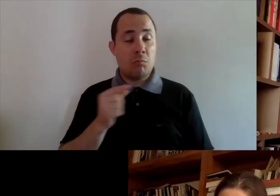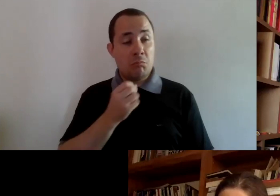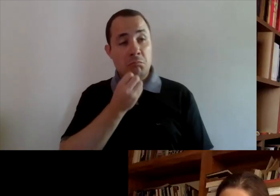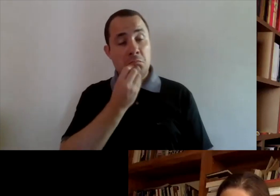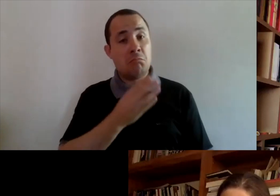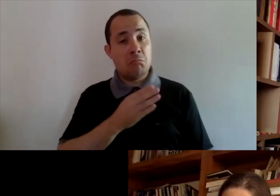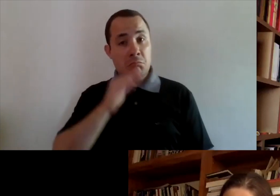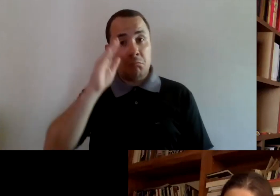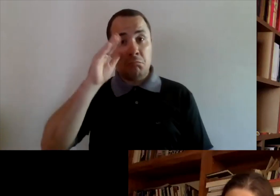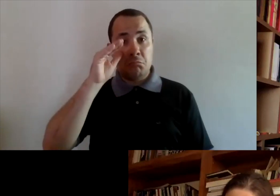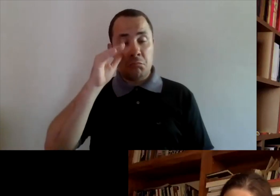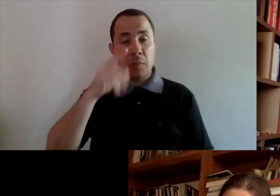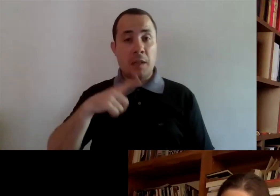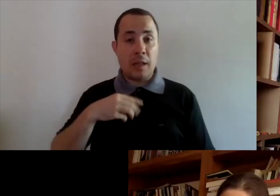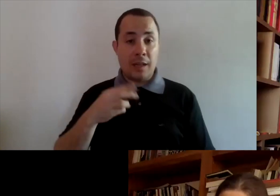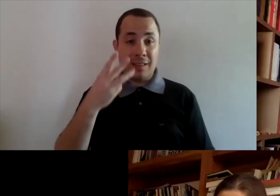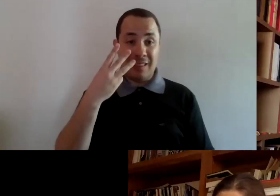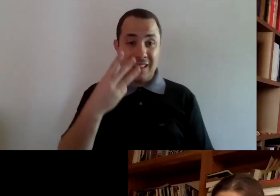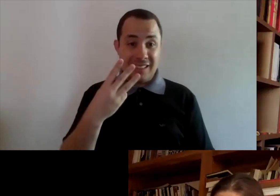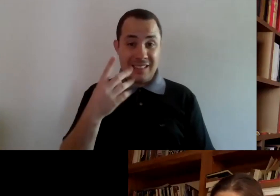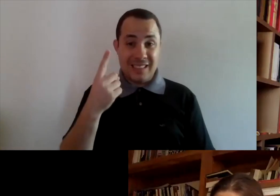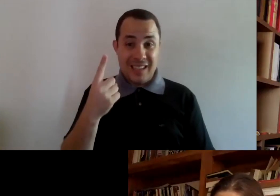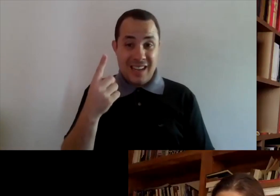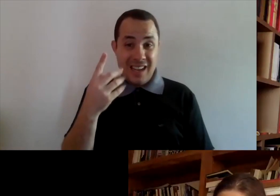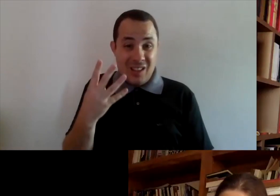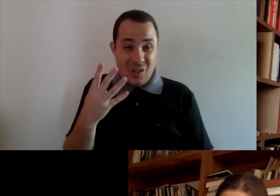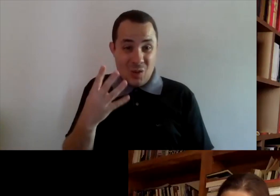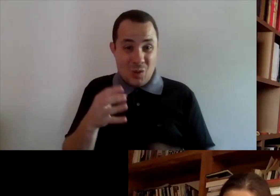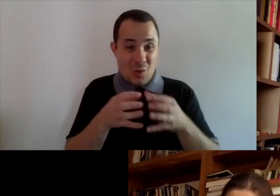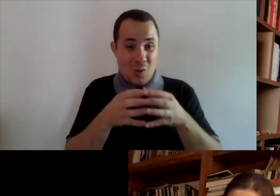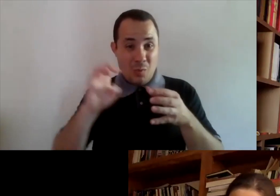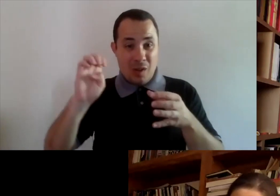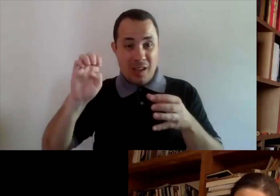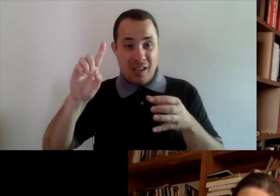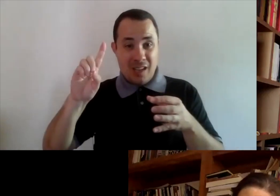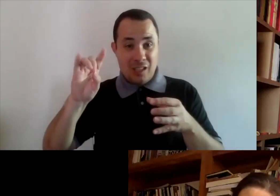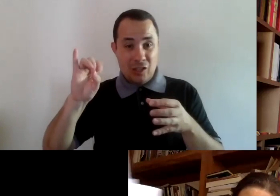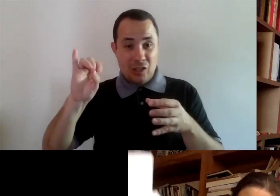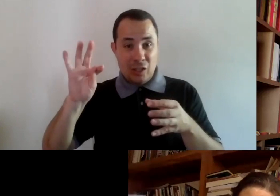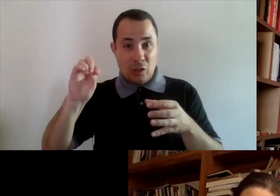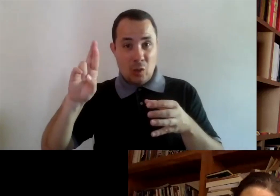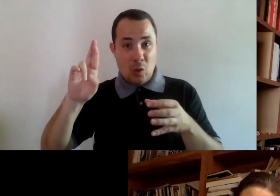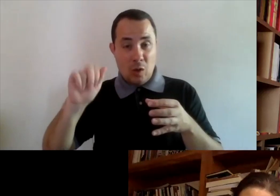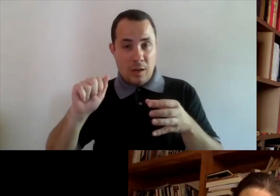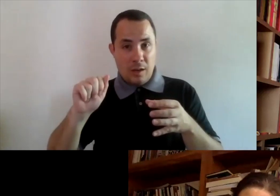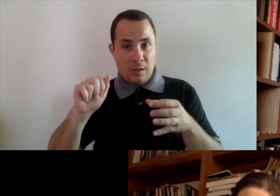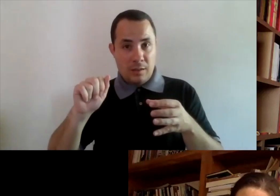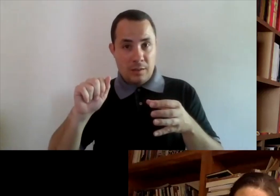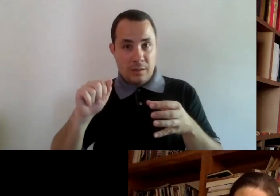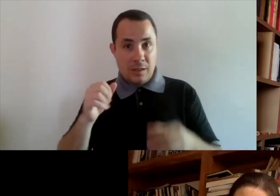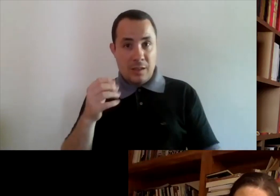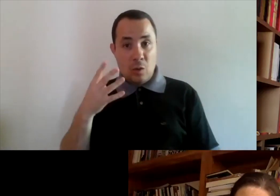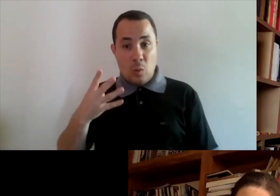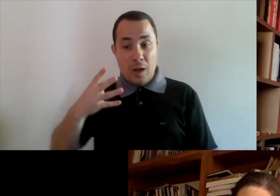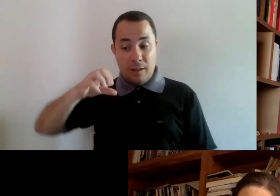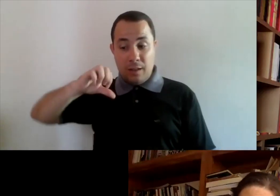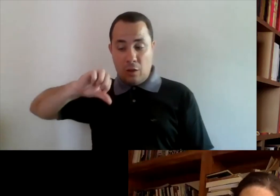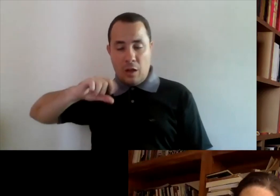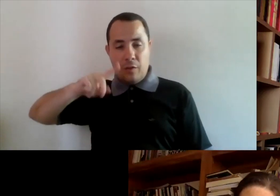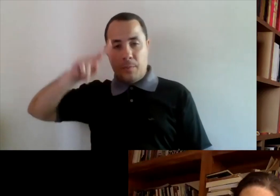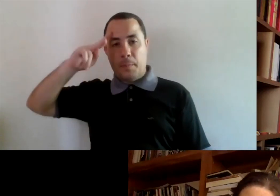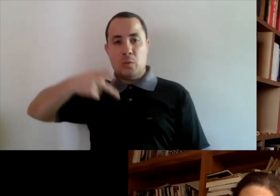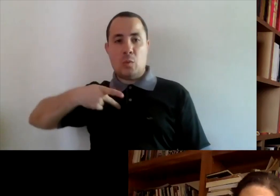tem 314 editoras inscritas e 49 autores que editaram de modo independente o